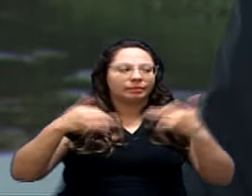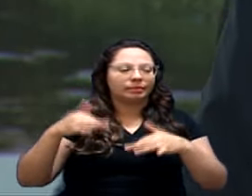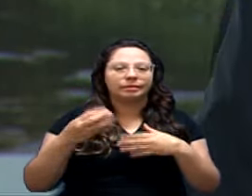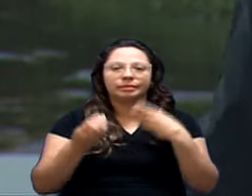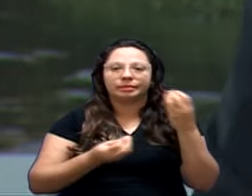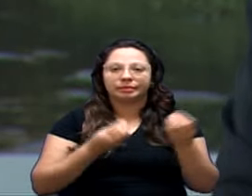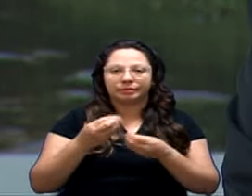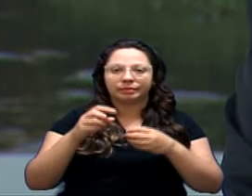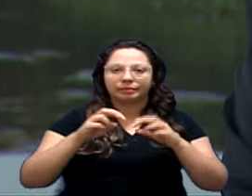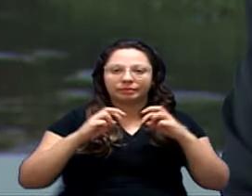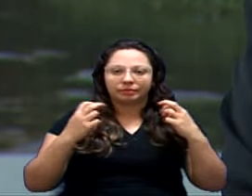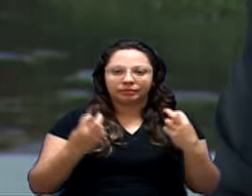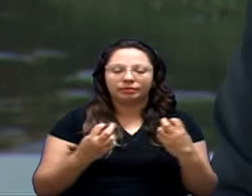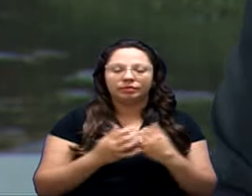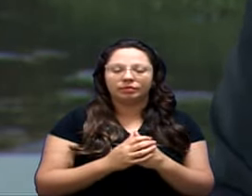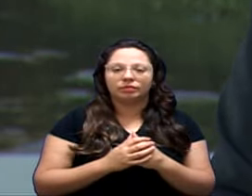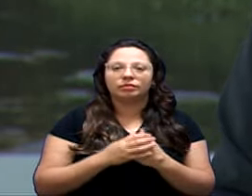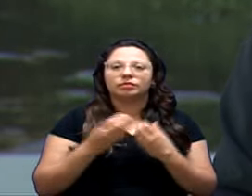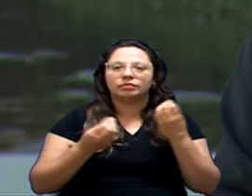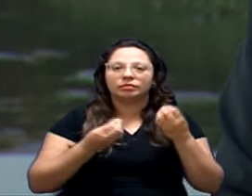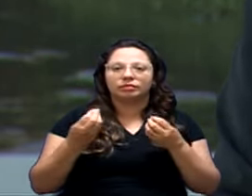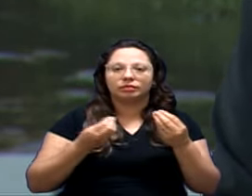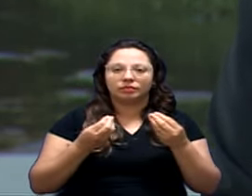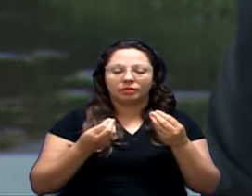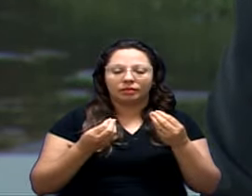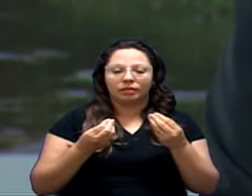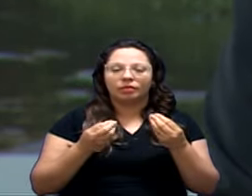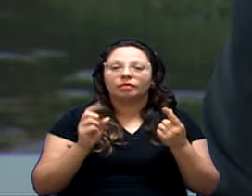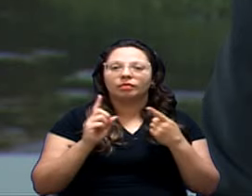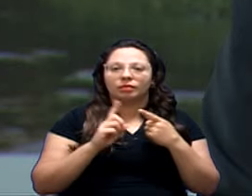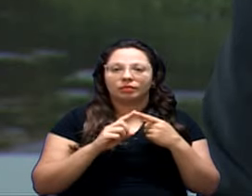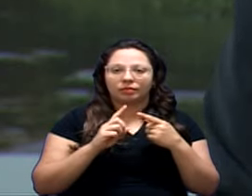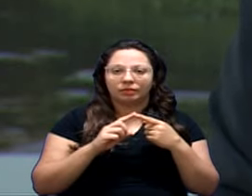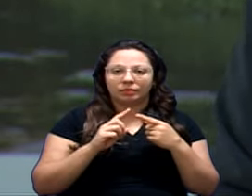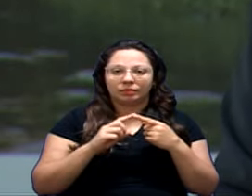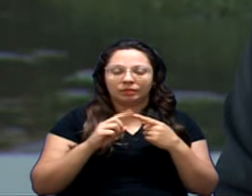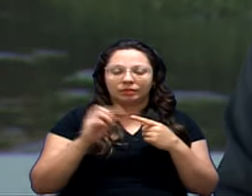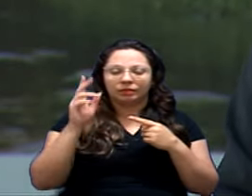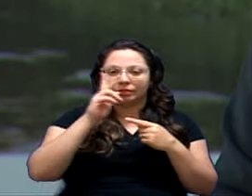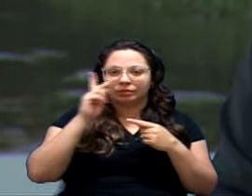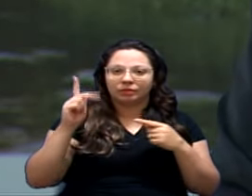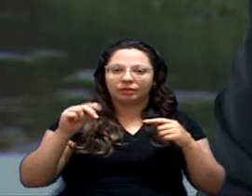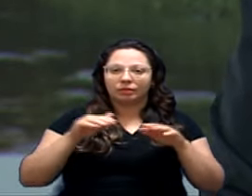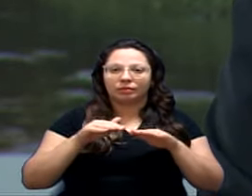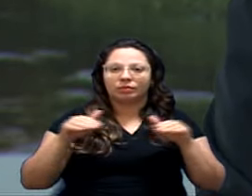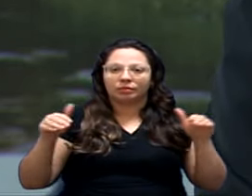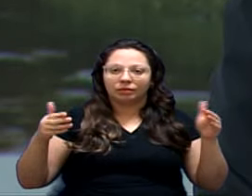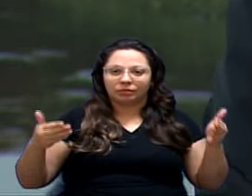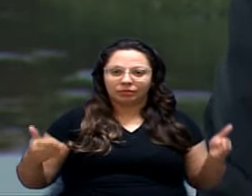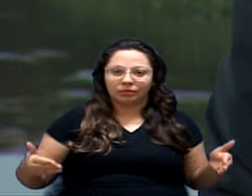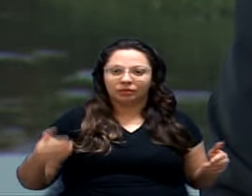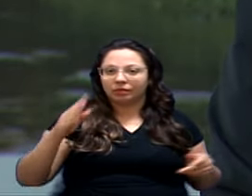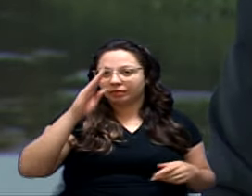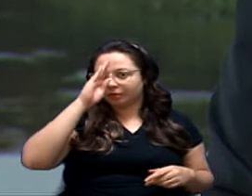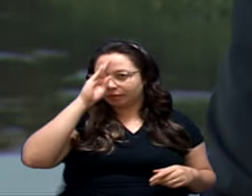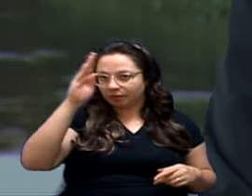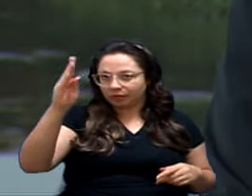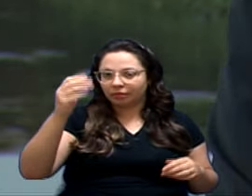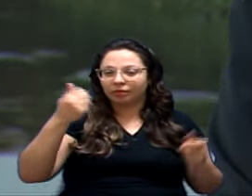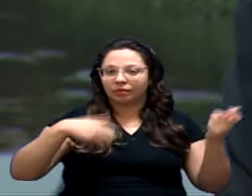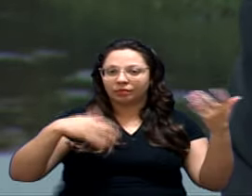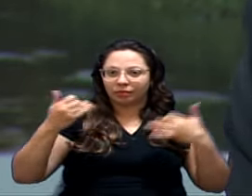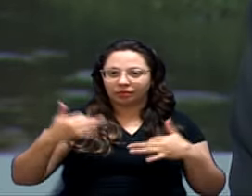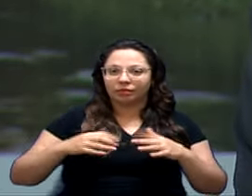audiência pública as apresentações serão feitas pelos integrantes que compõem a nossa mesa de trabalhos e após a